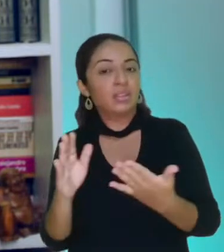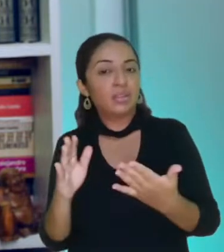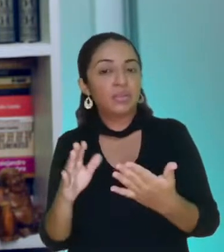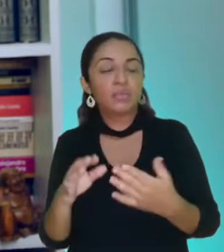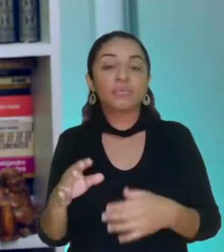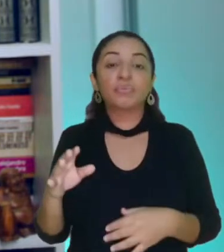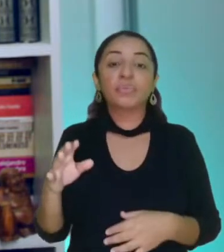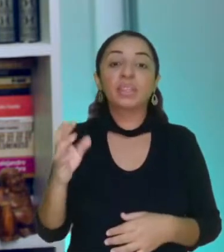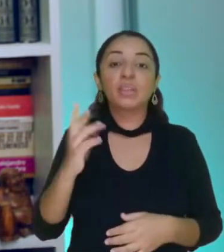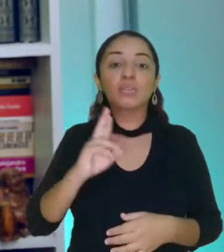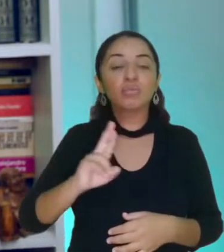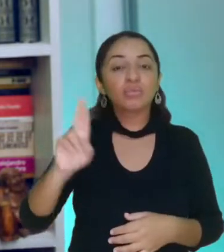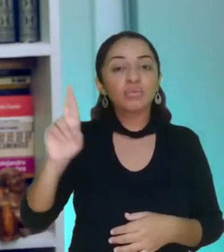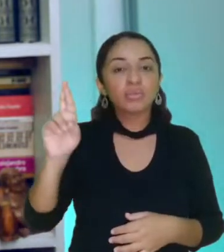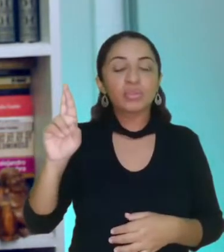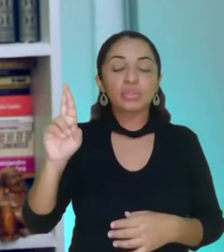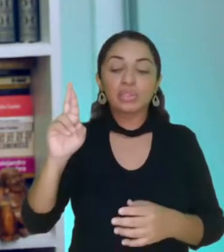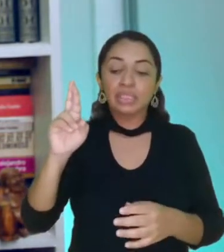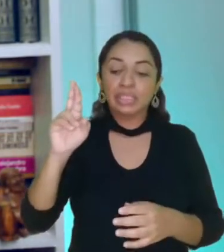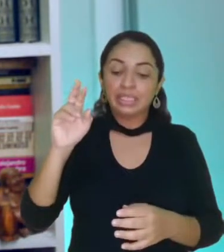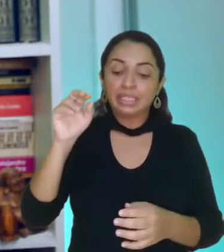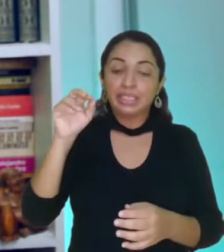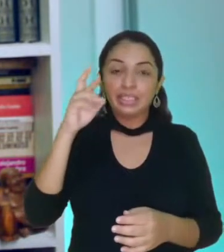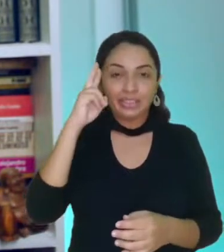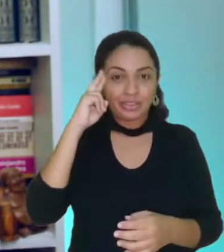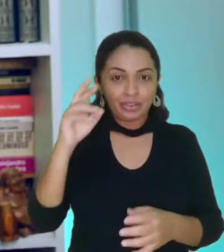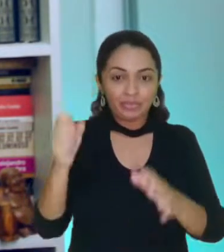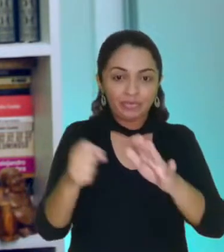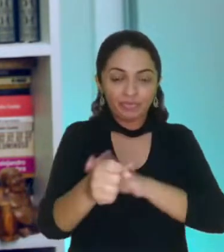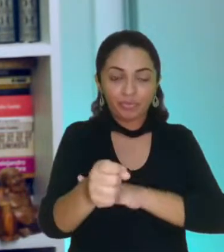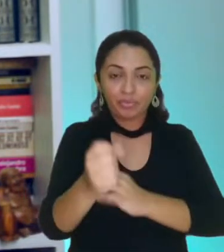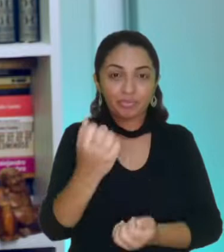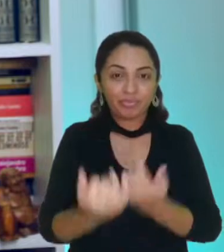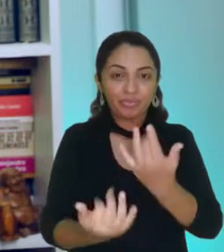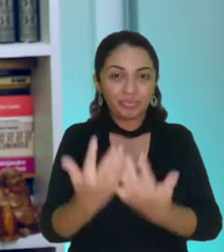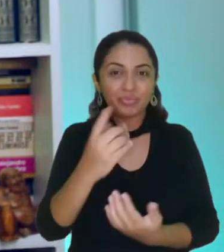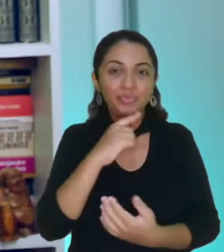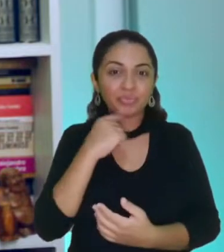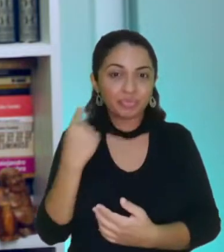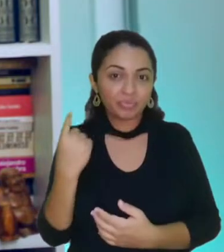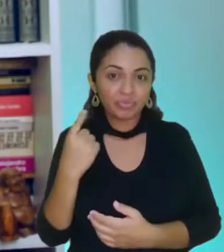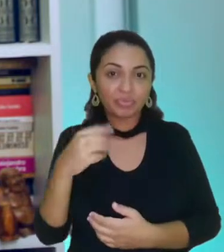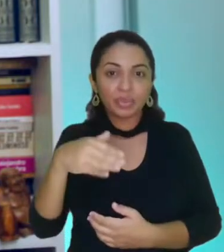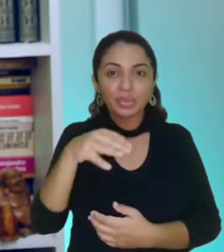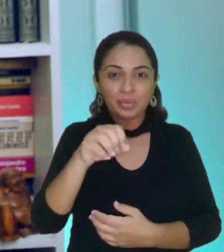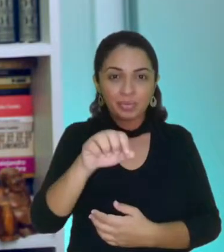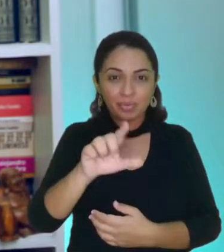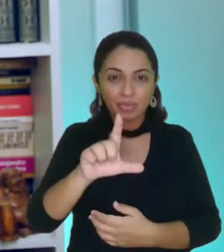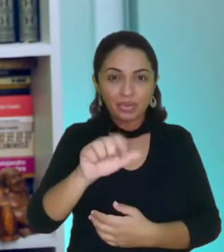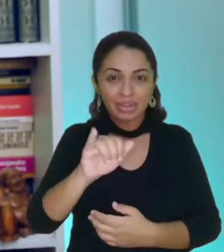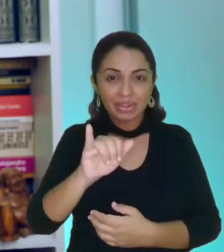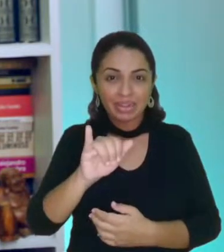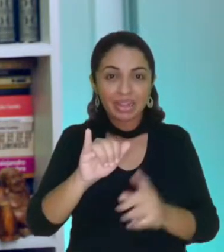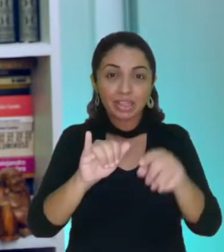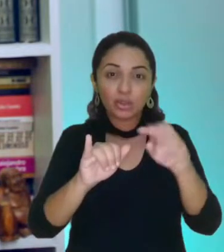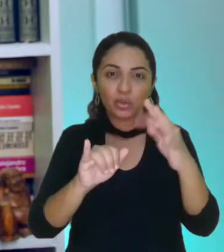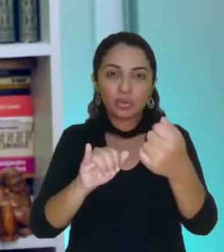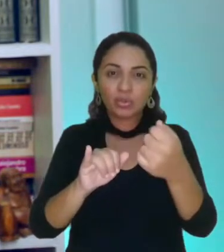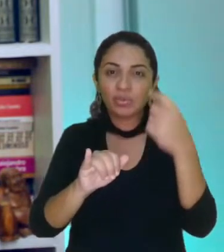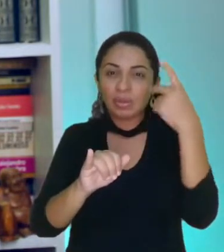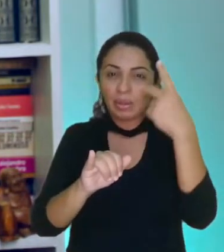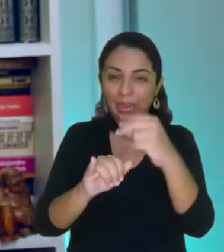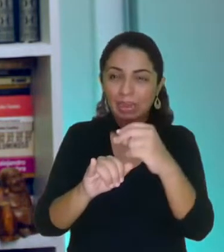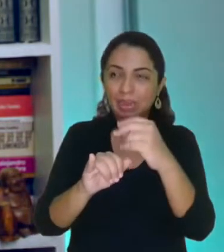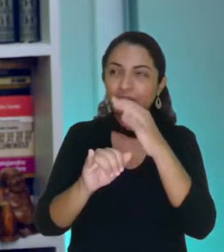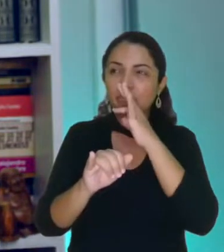Molay, a morrer na fogueira. Entre as chamas agonizantes, Molay amaldiçoa toda a família